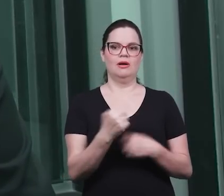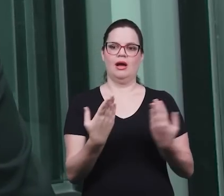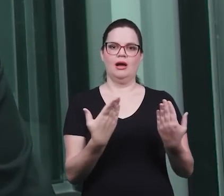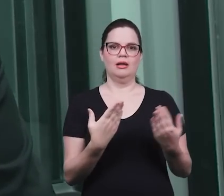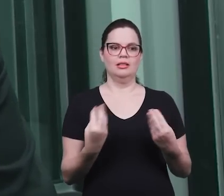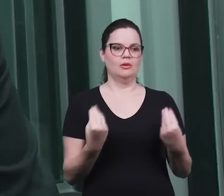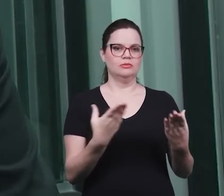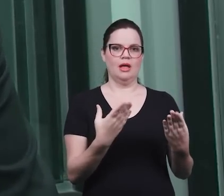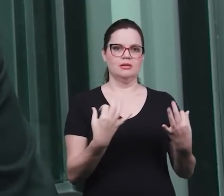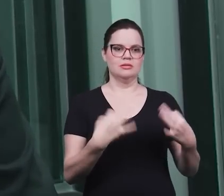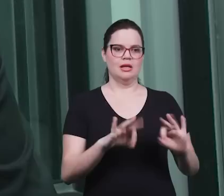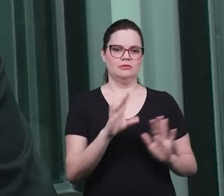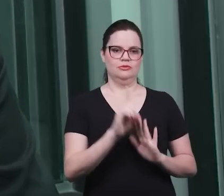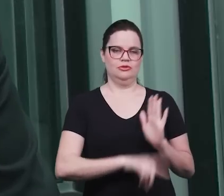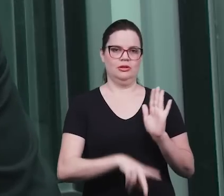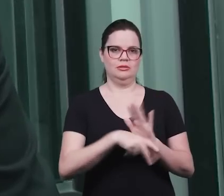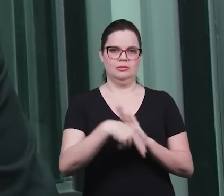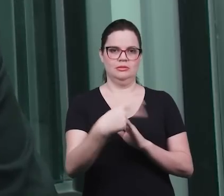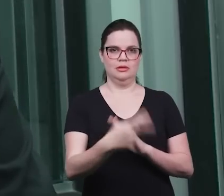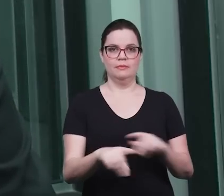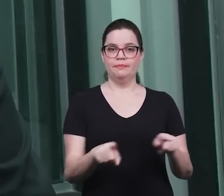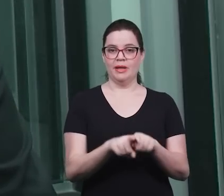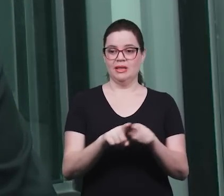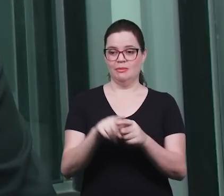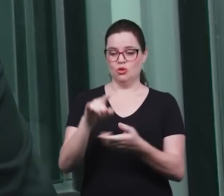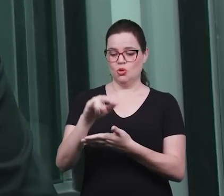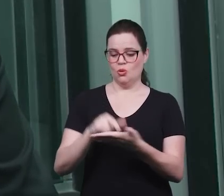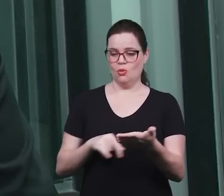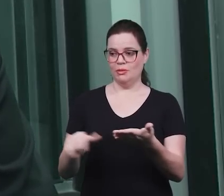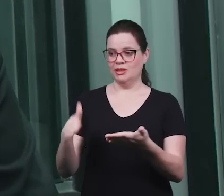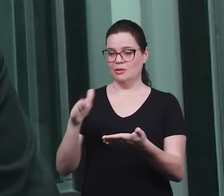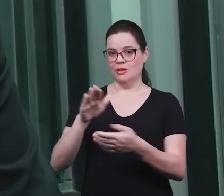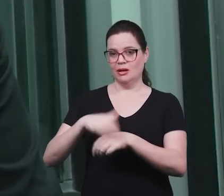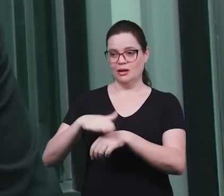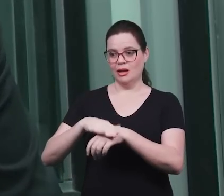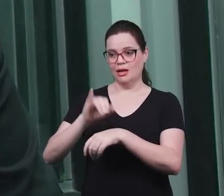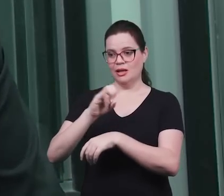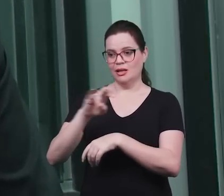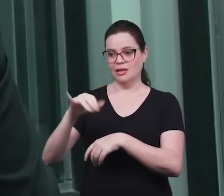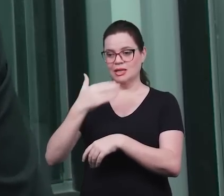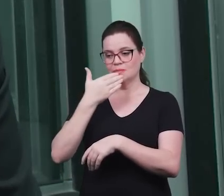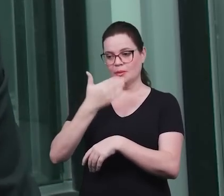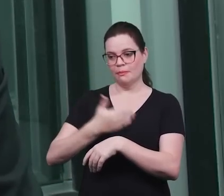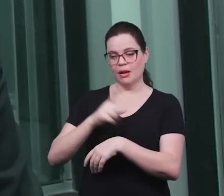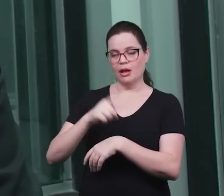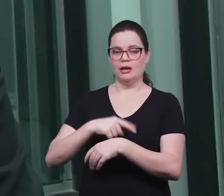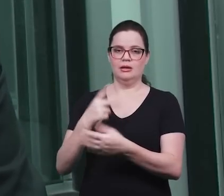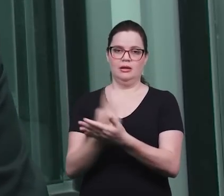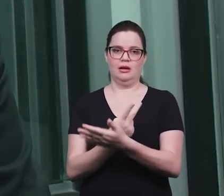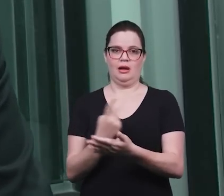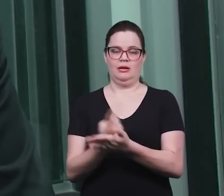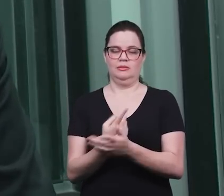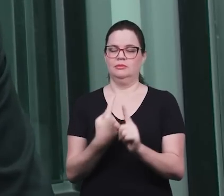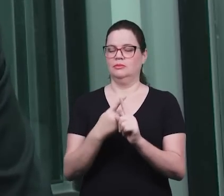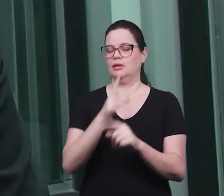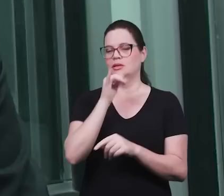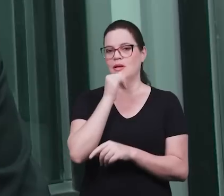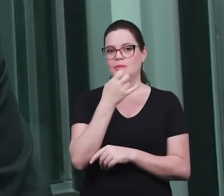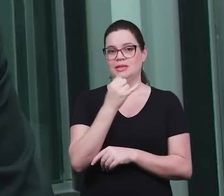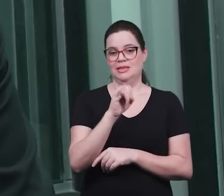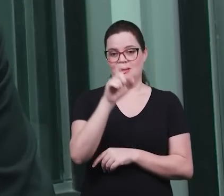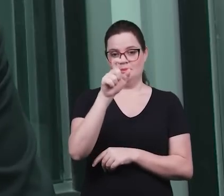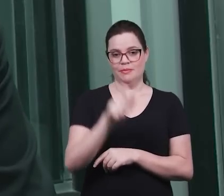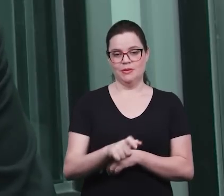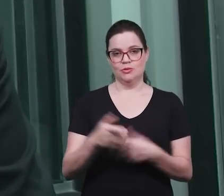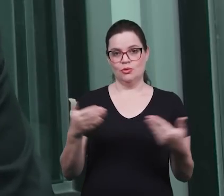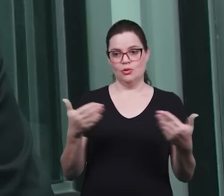a própria documentação do INSS está errada. Principalmente por quê? Porque quem está se aposentando hoje, quem